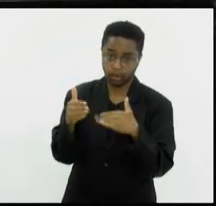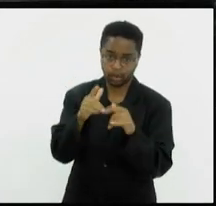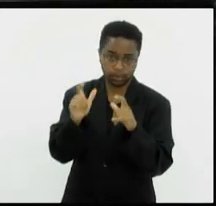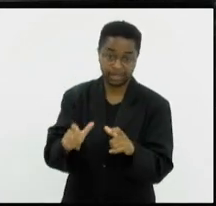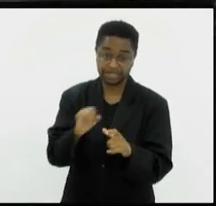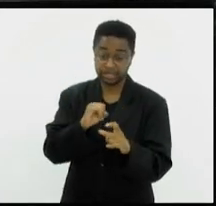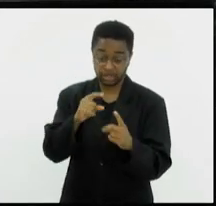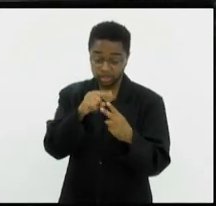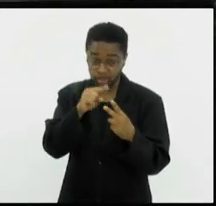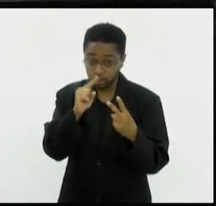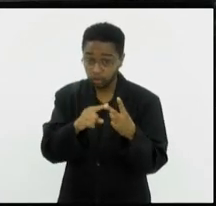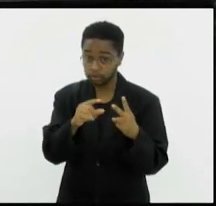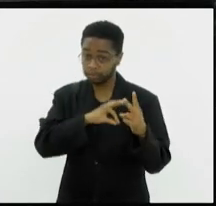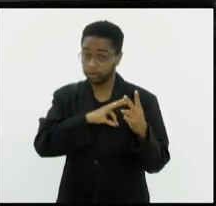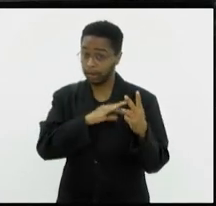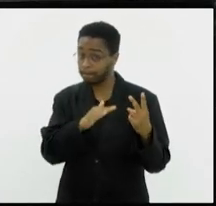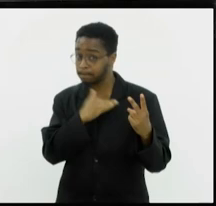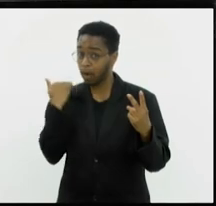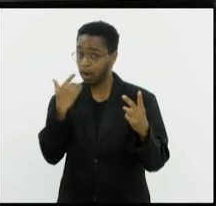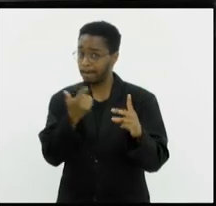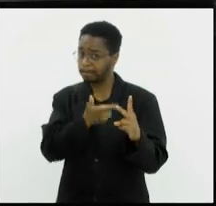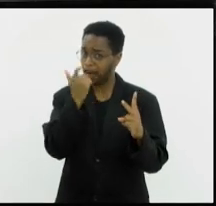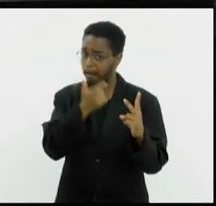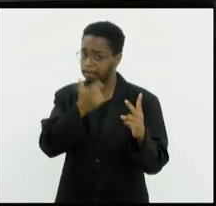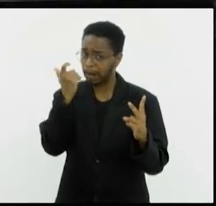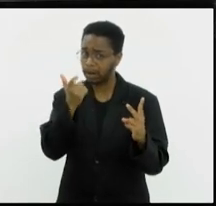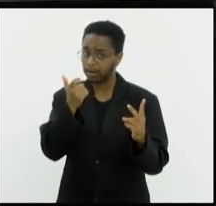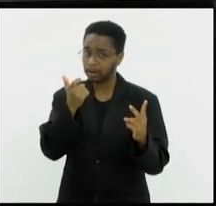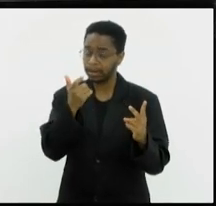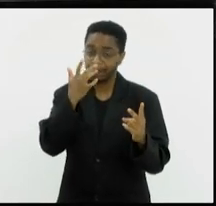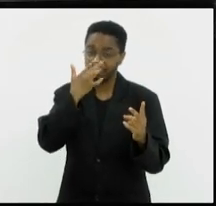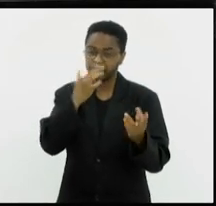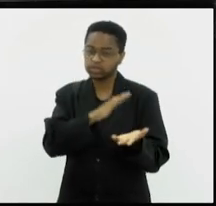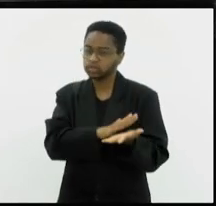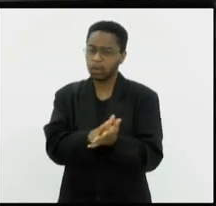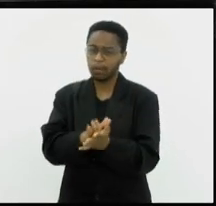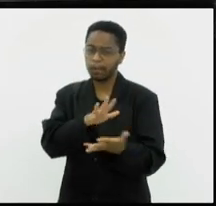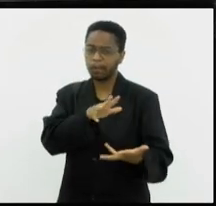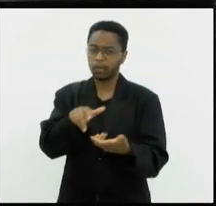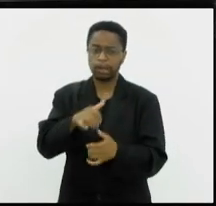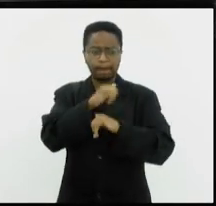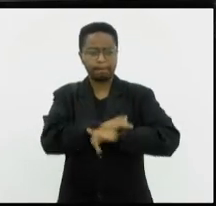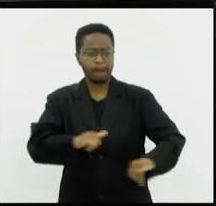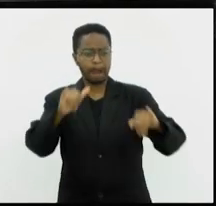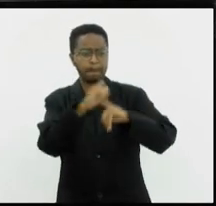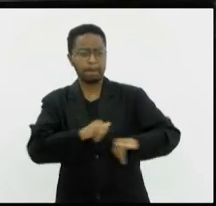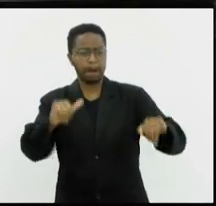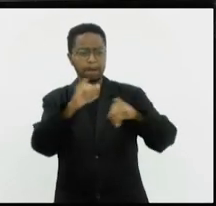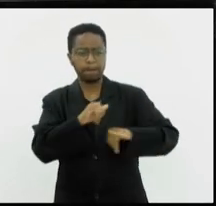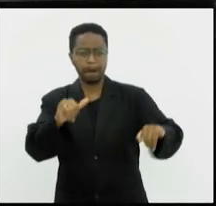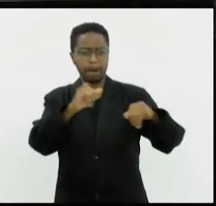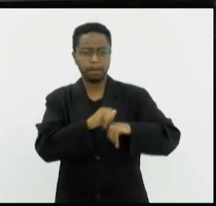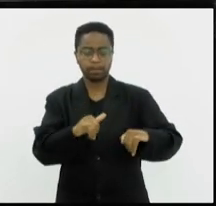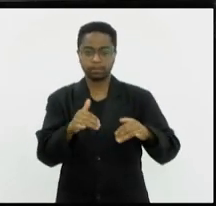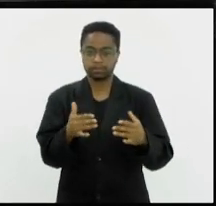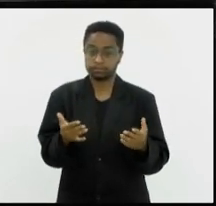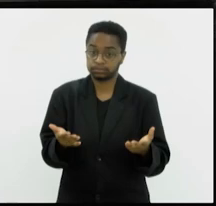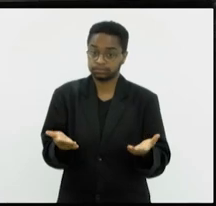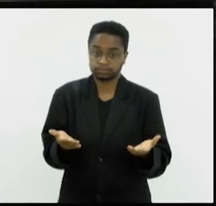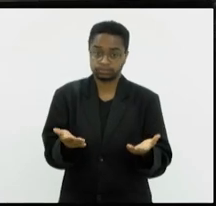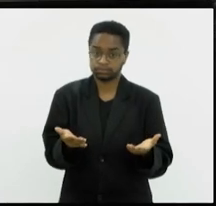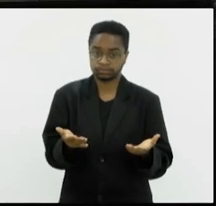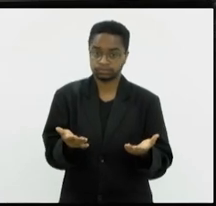policiais morrem executados o mundo acaba os noticiários sabe